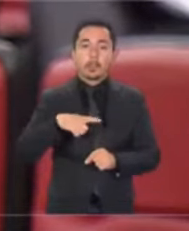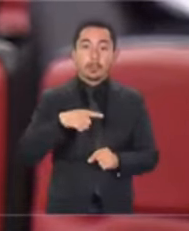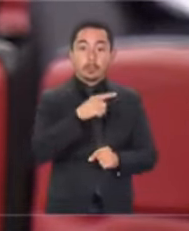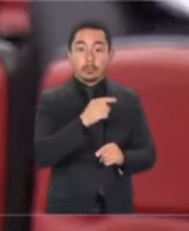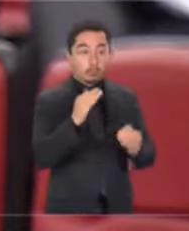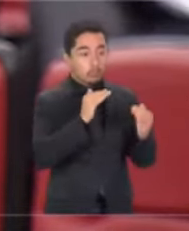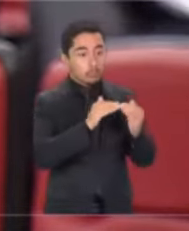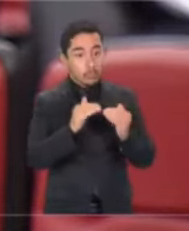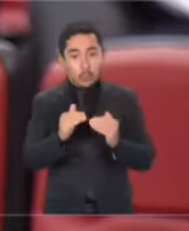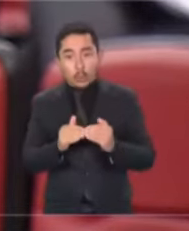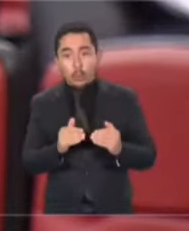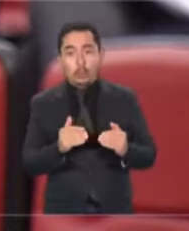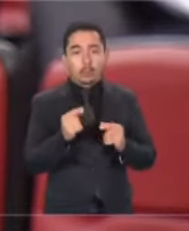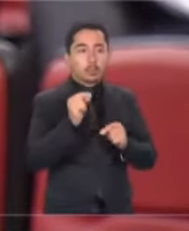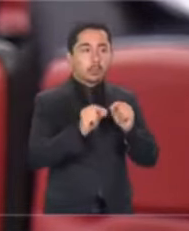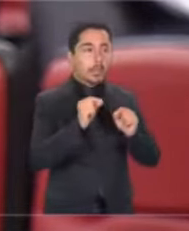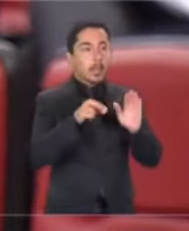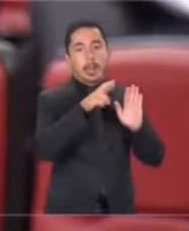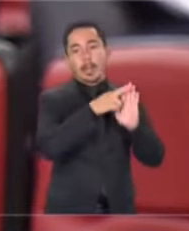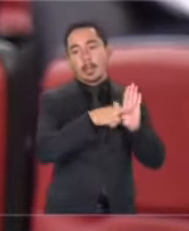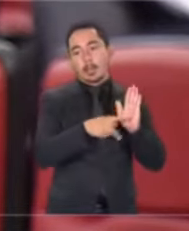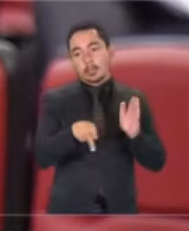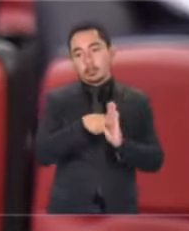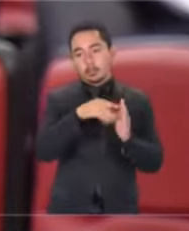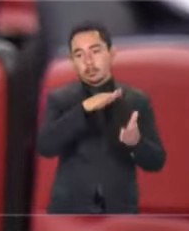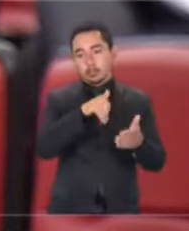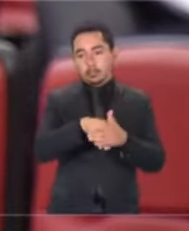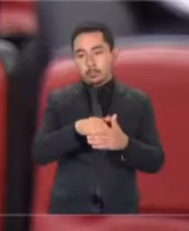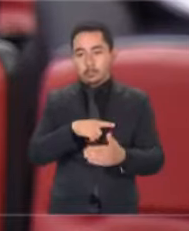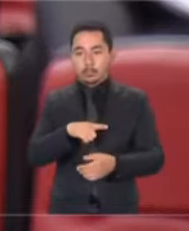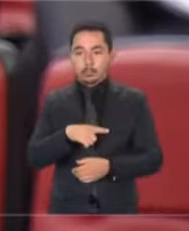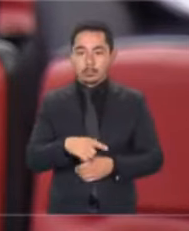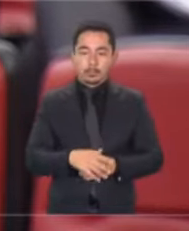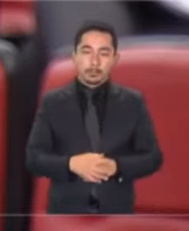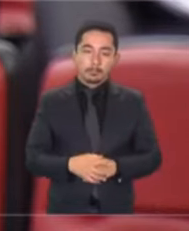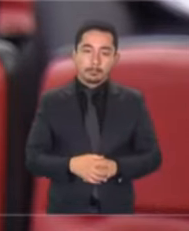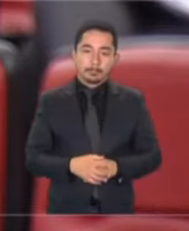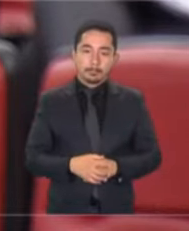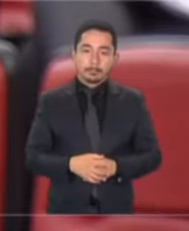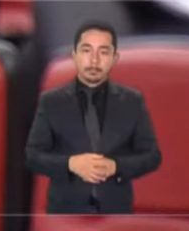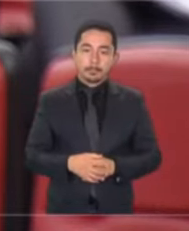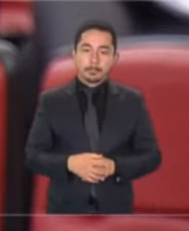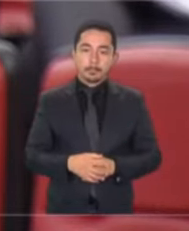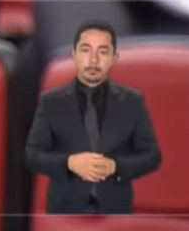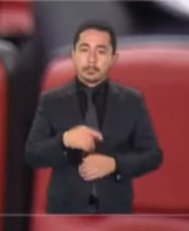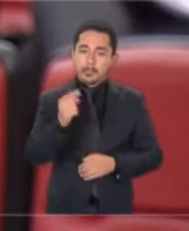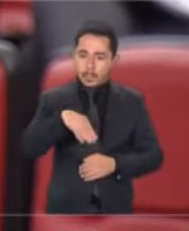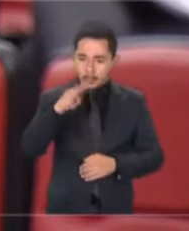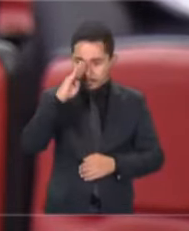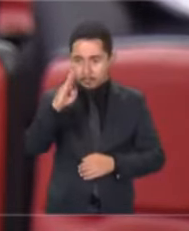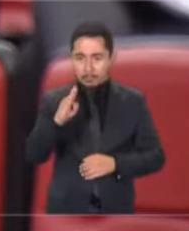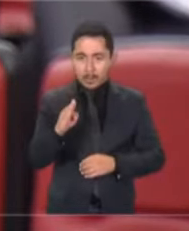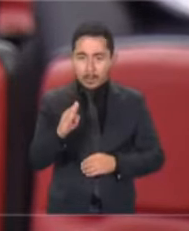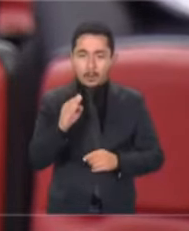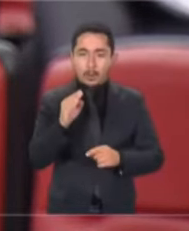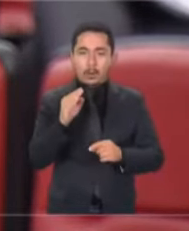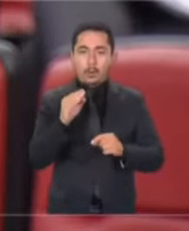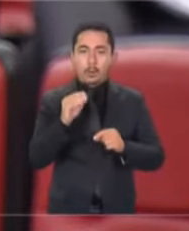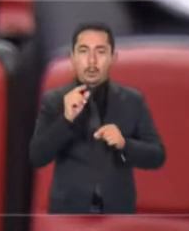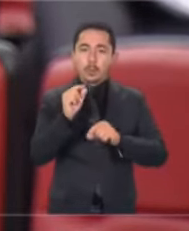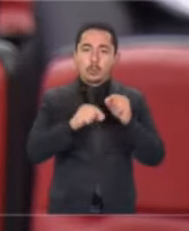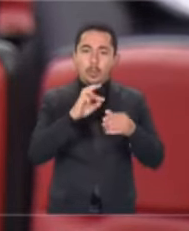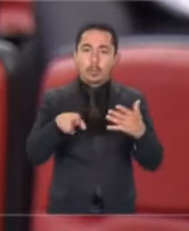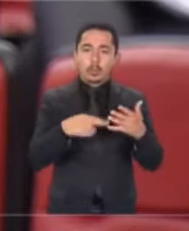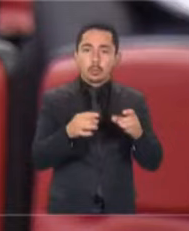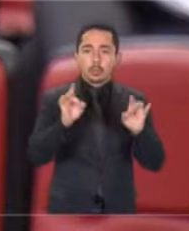dolo orientado para faldar a regra eleitoral. Em que momento no processo está evidenciado, excelentíssimos? E nesse ponto em específico, o que a gente clama no recurso especial é